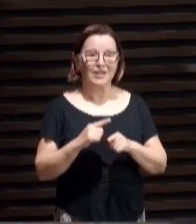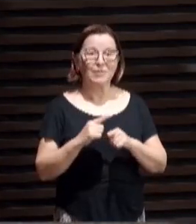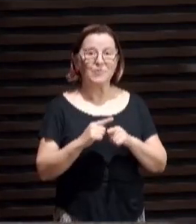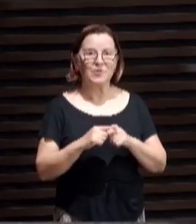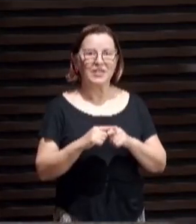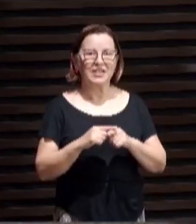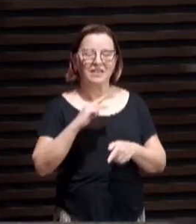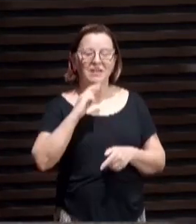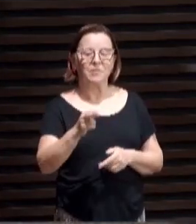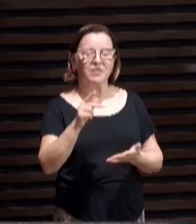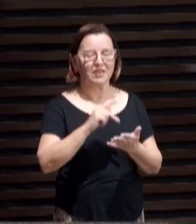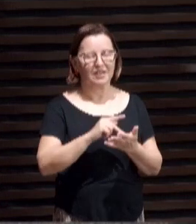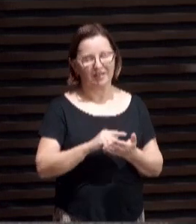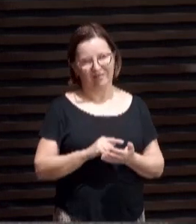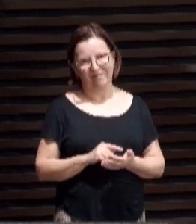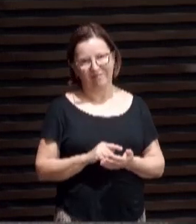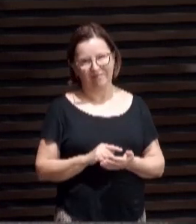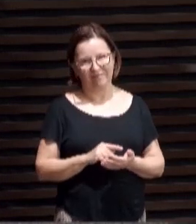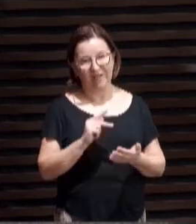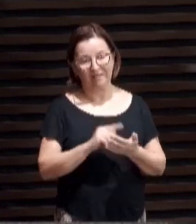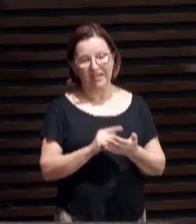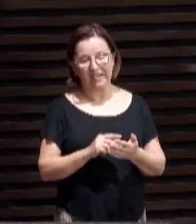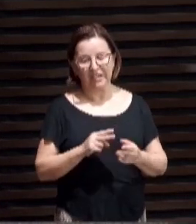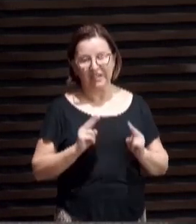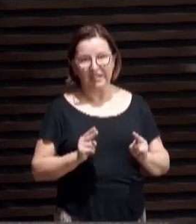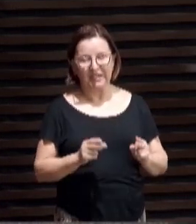A verdade é sempre caçada.